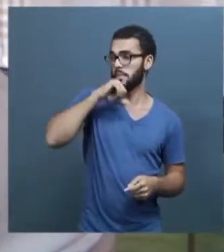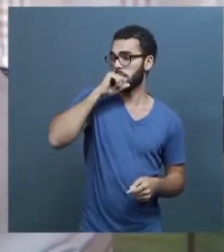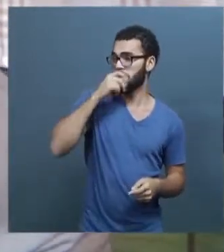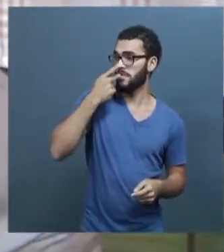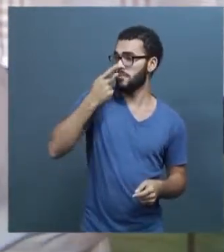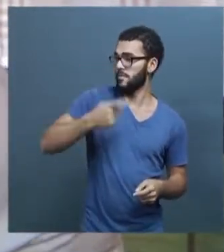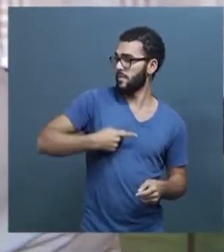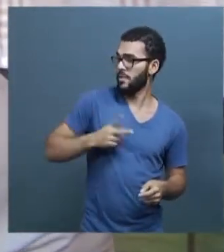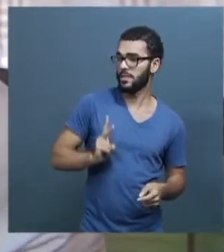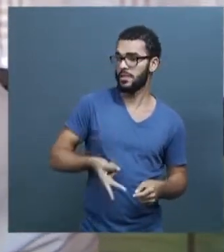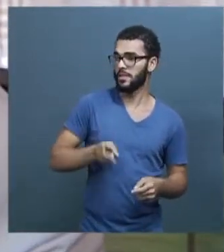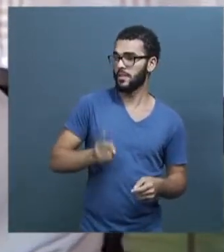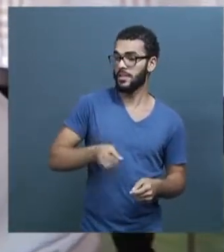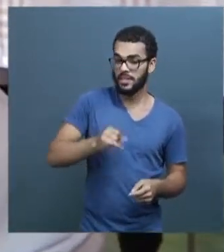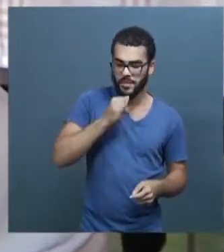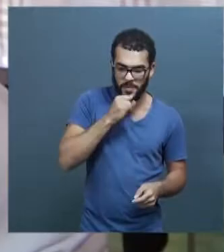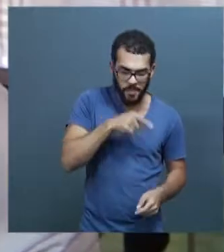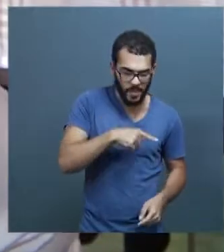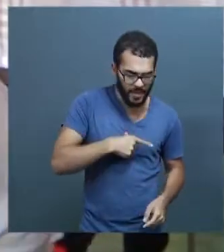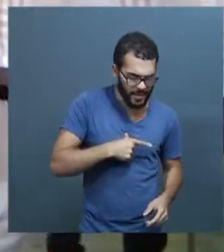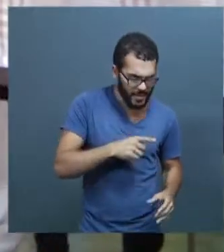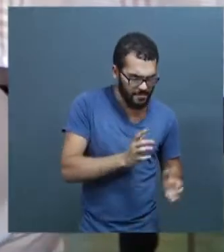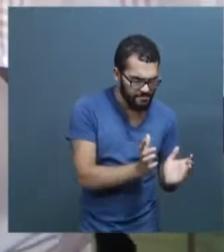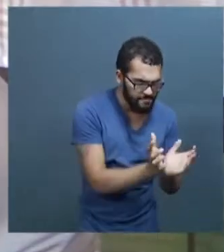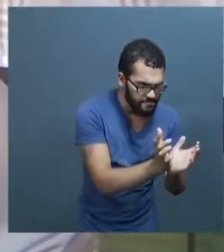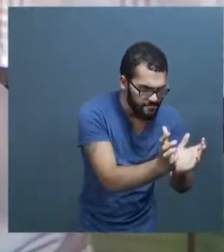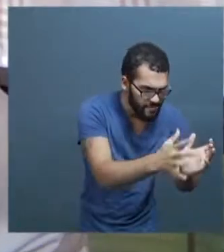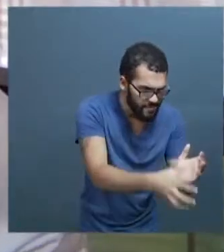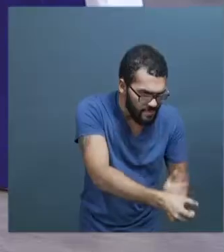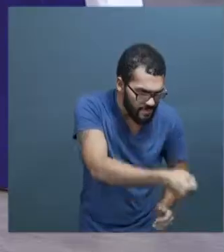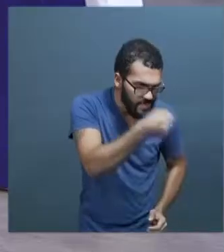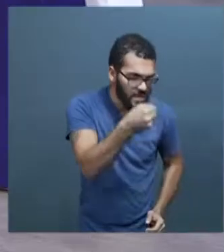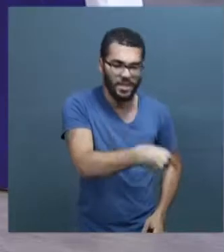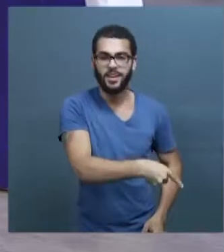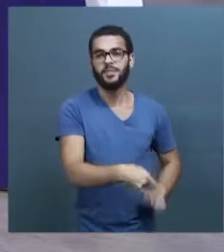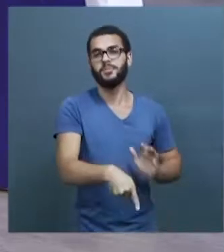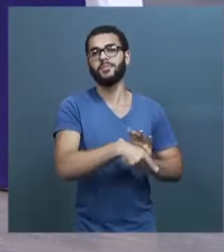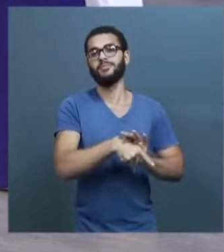que é saudável é quando nasce da terra e essas coisas nascem na terra.